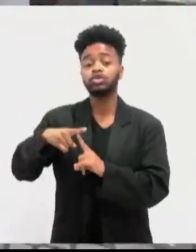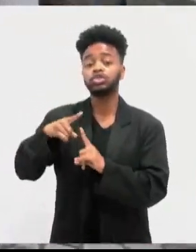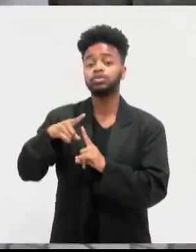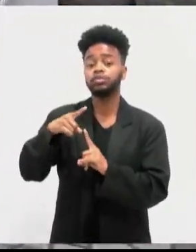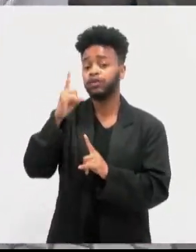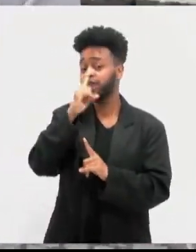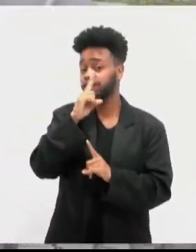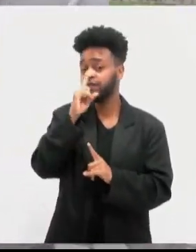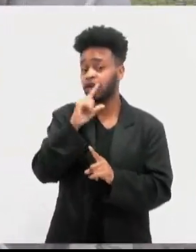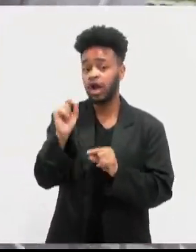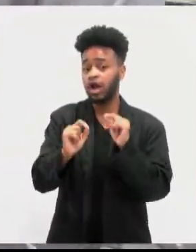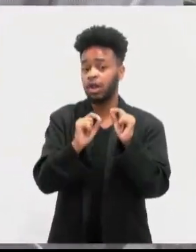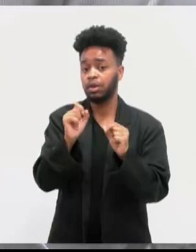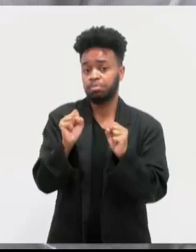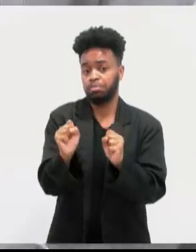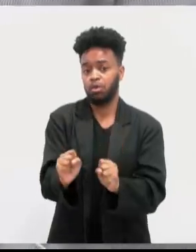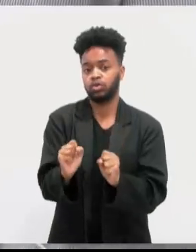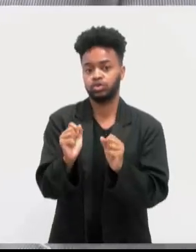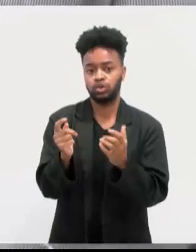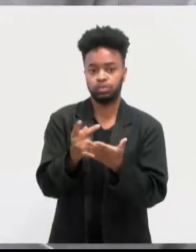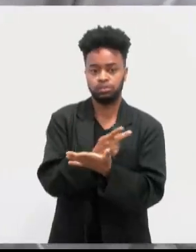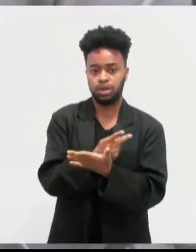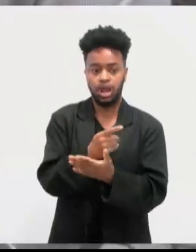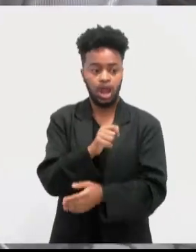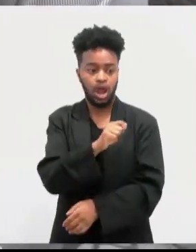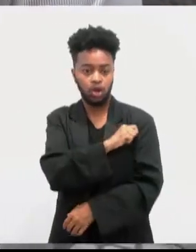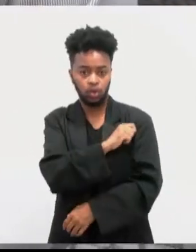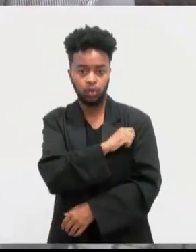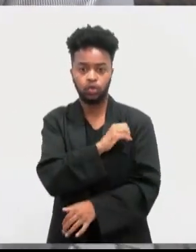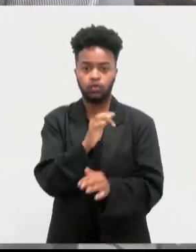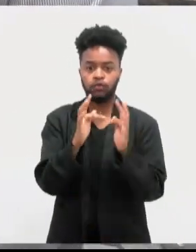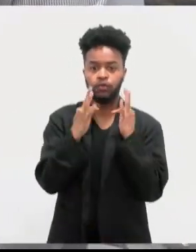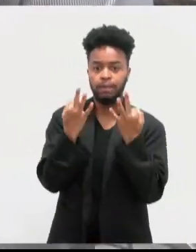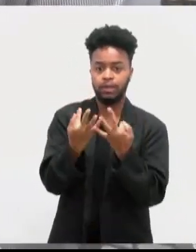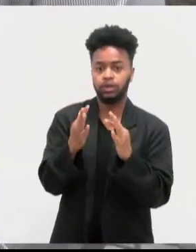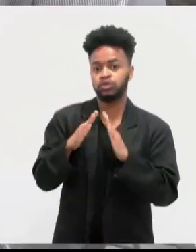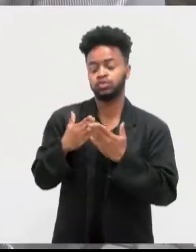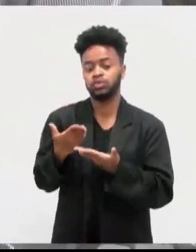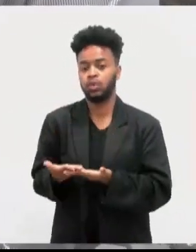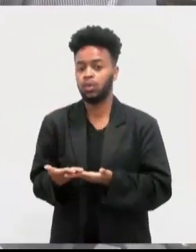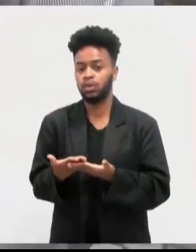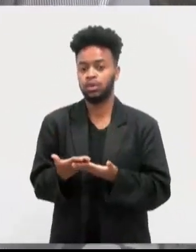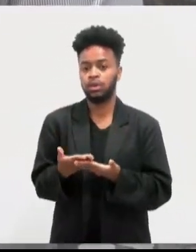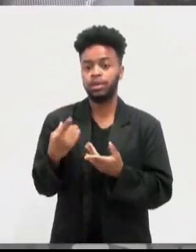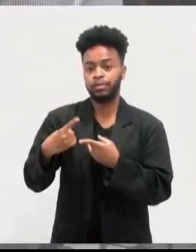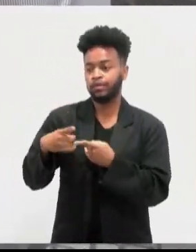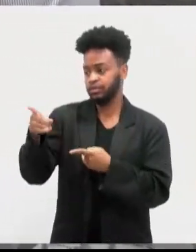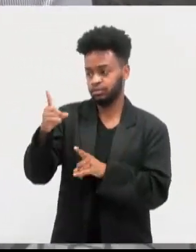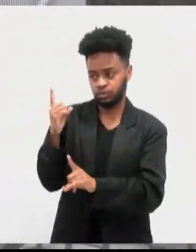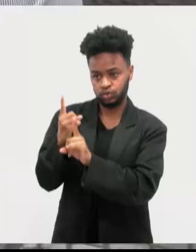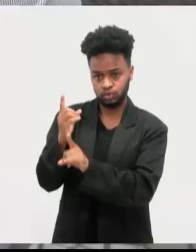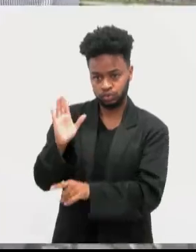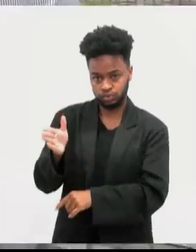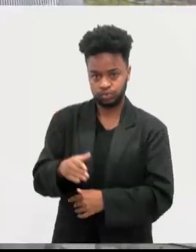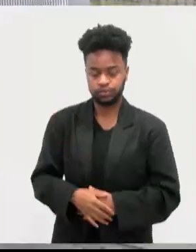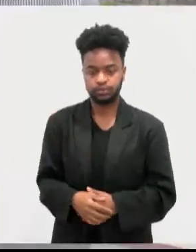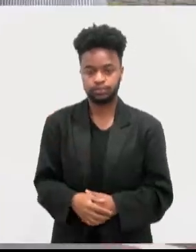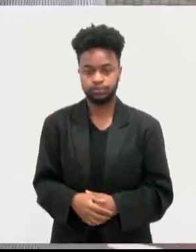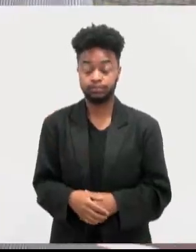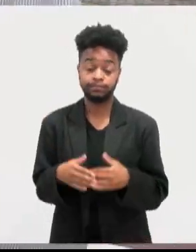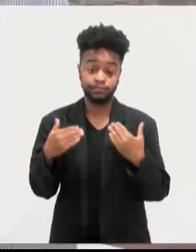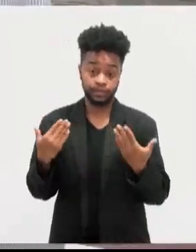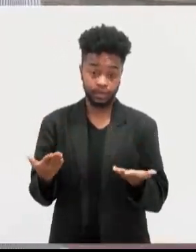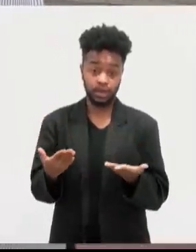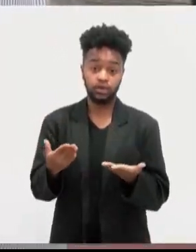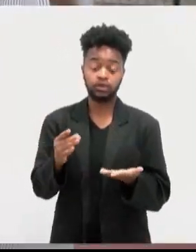que pode acontecer entre alunos, pais e escola, que assim você já identificou? Então, na realidade, vamos